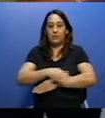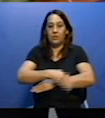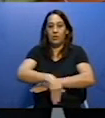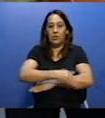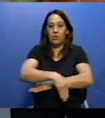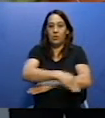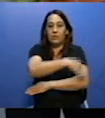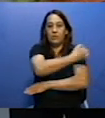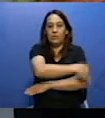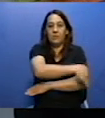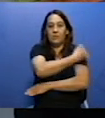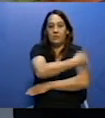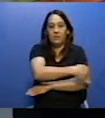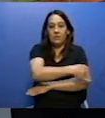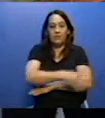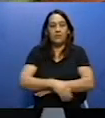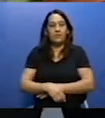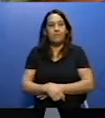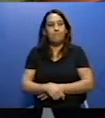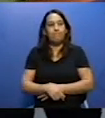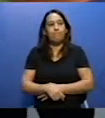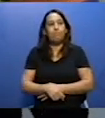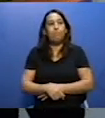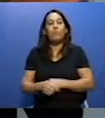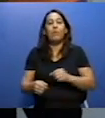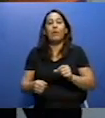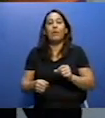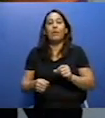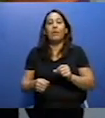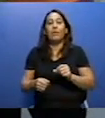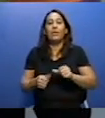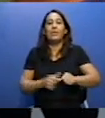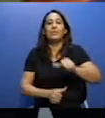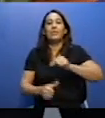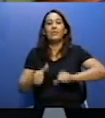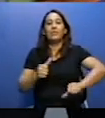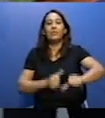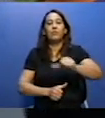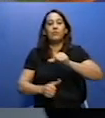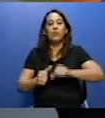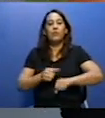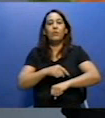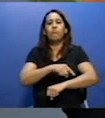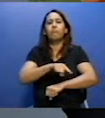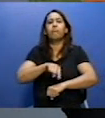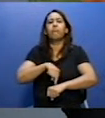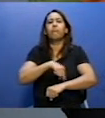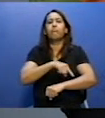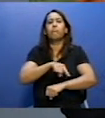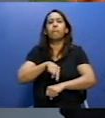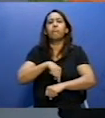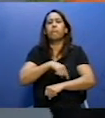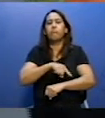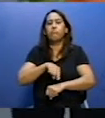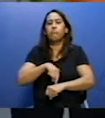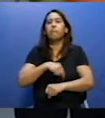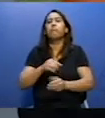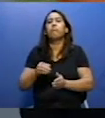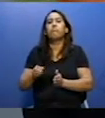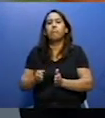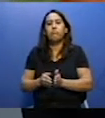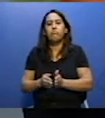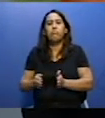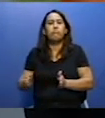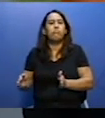avenidas mudam. Elas passam por transformações ao longo do tempo. Observe